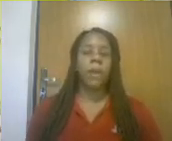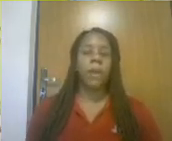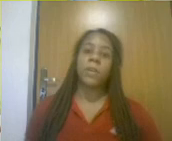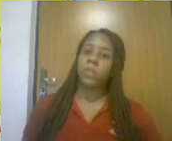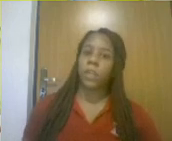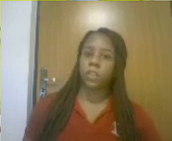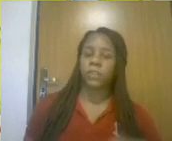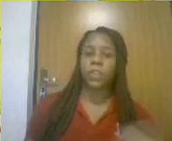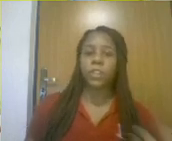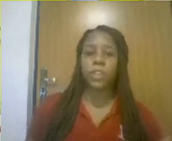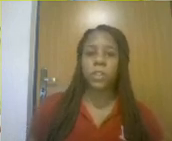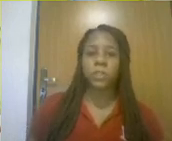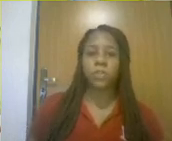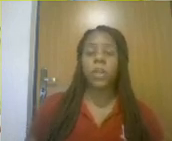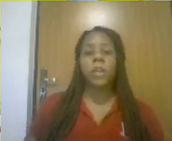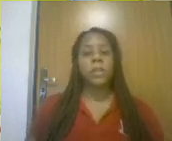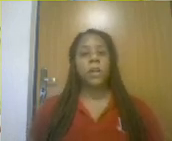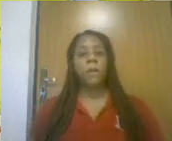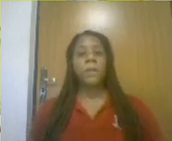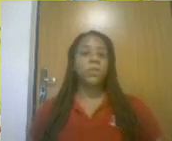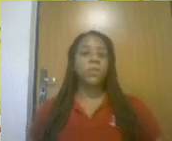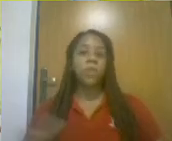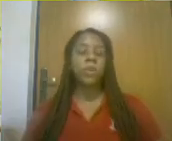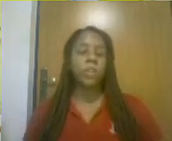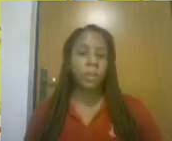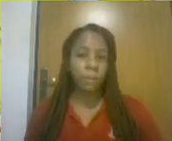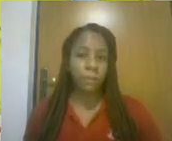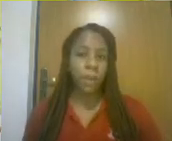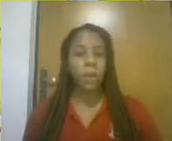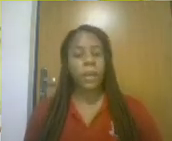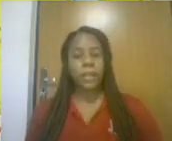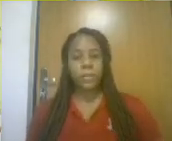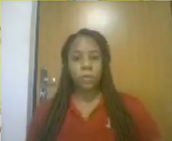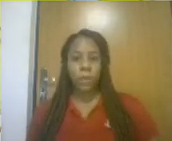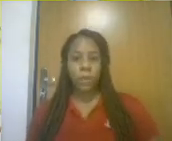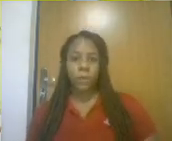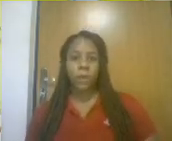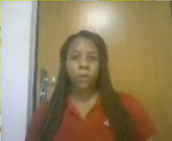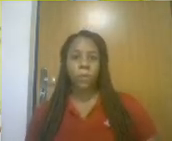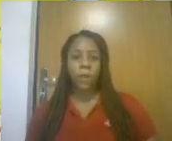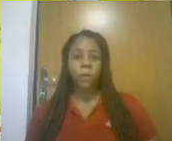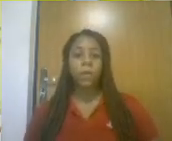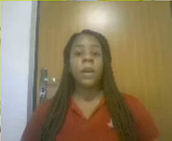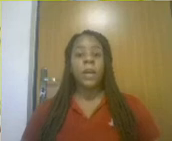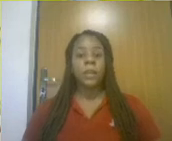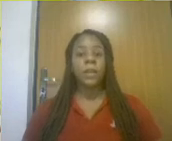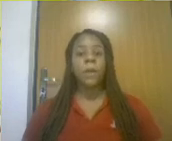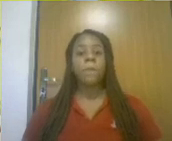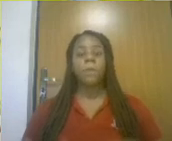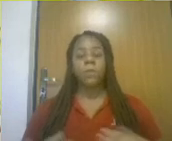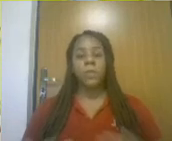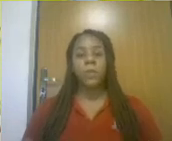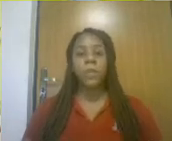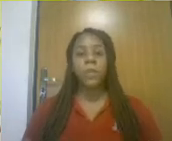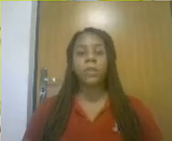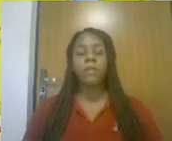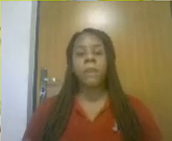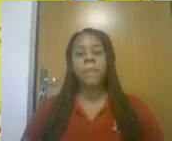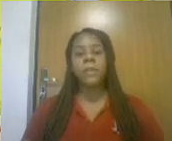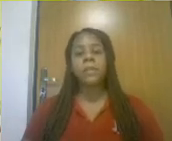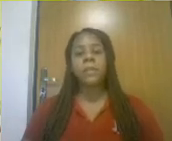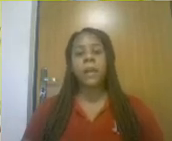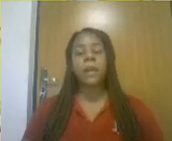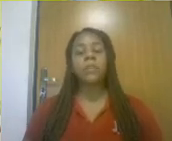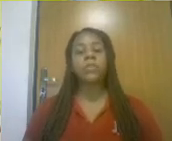Serão personagens fictícios? Serão pessoas que viveram aquela situação ali comigo? Então, o seu texto ele